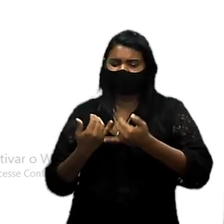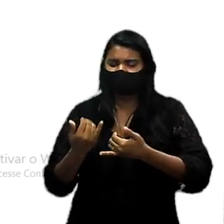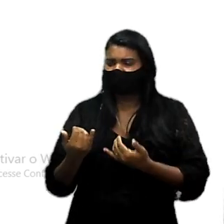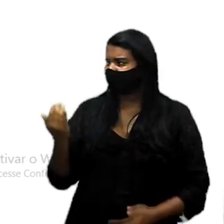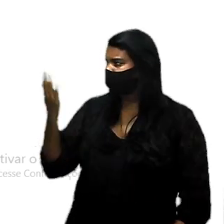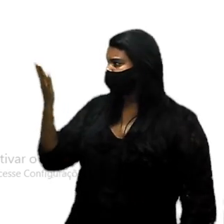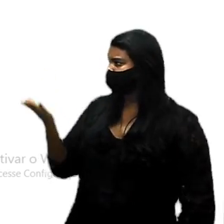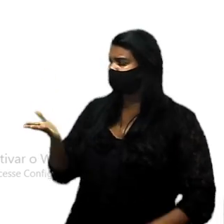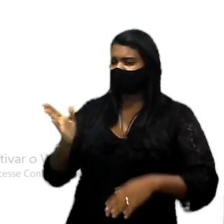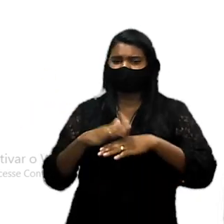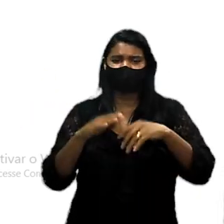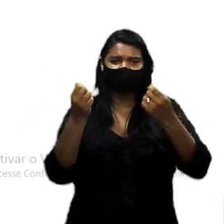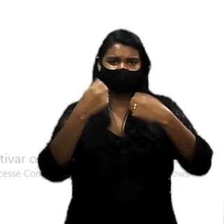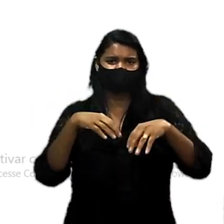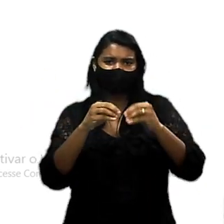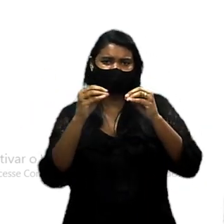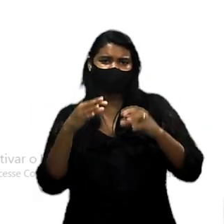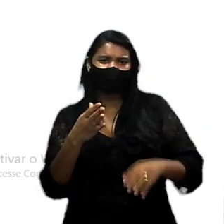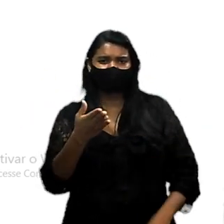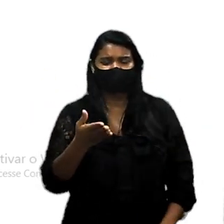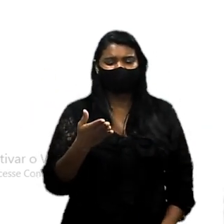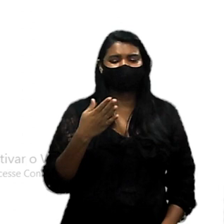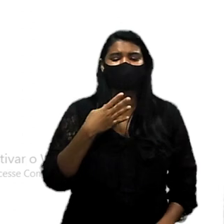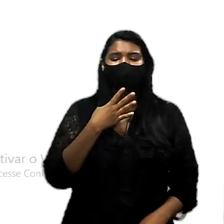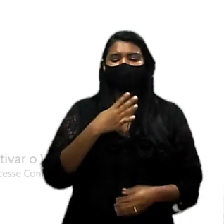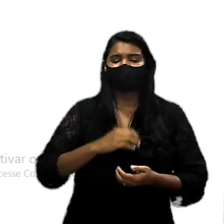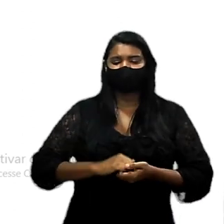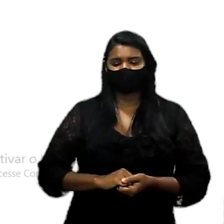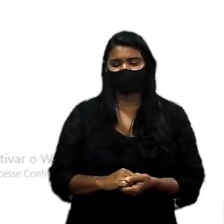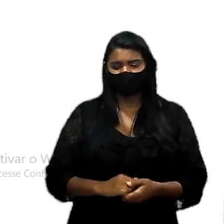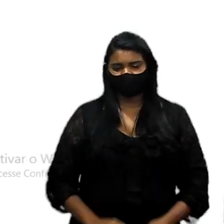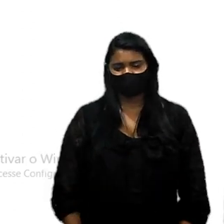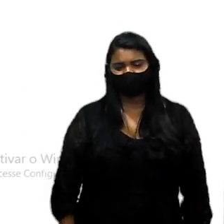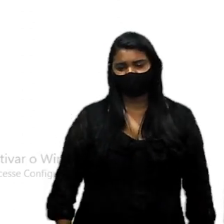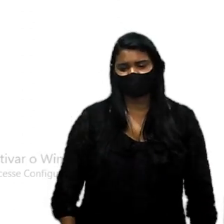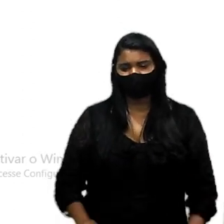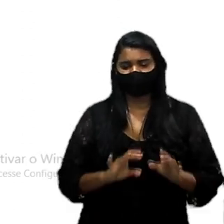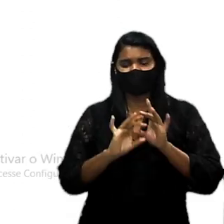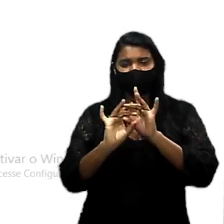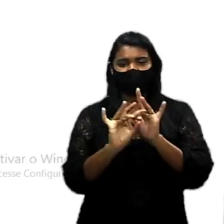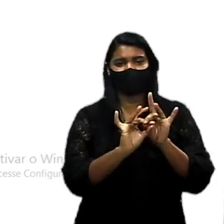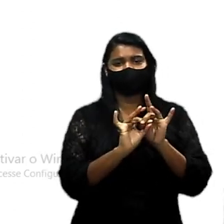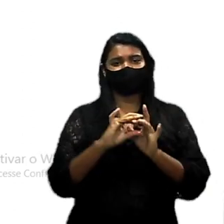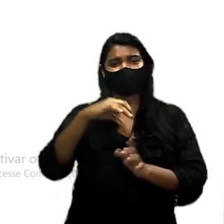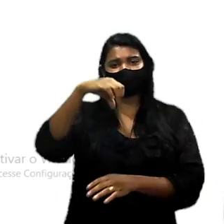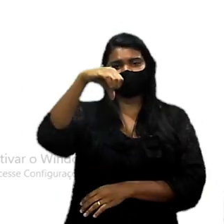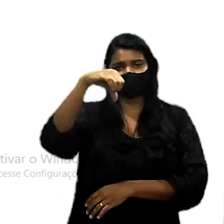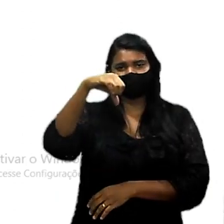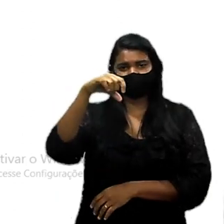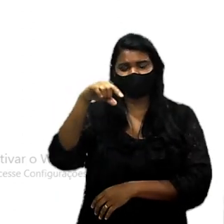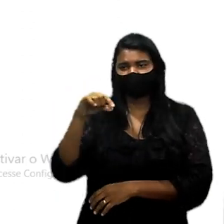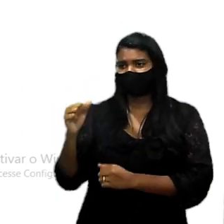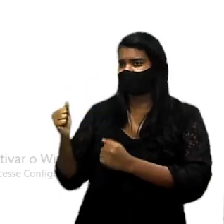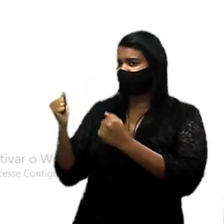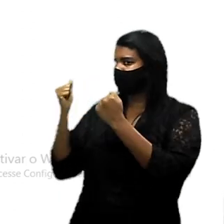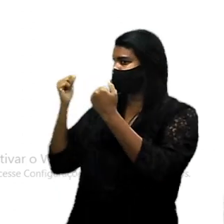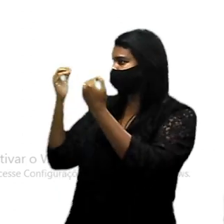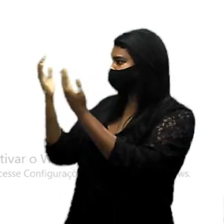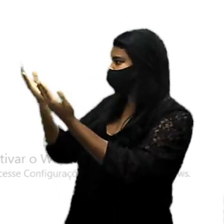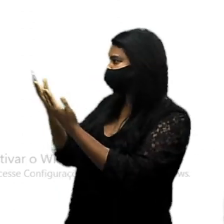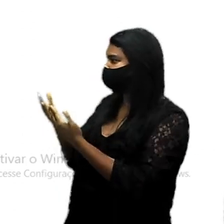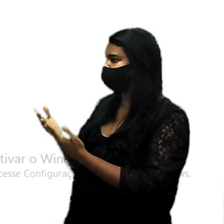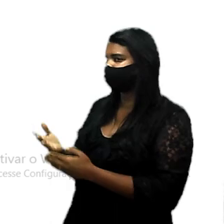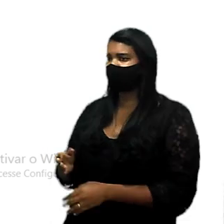de criatividade. Ele é bem simples, que diz o seguinte, ó. Vamos unir os nove pontos abaixo, utilizando-se